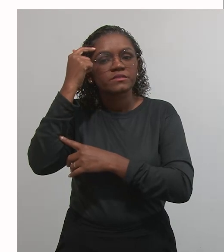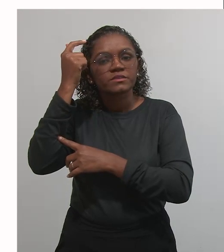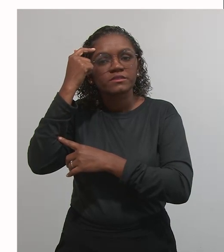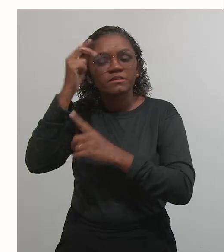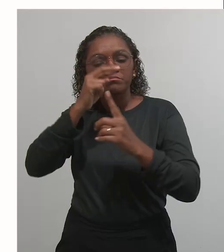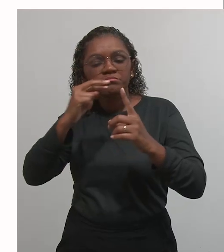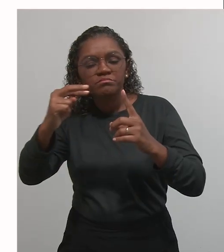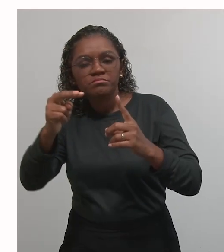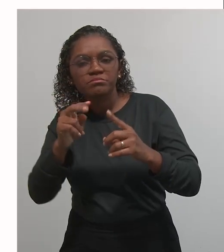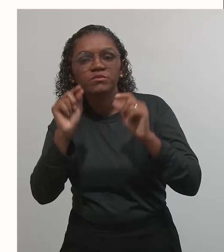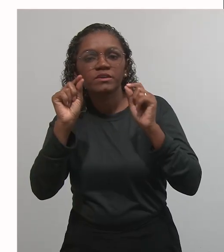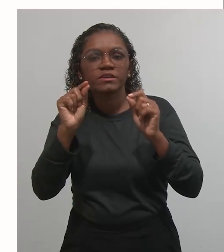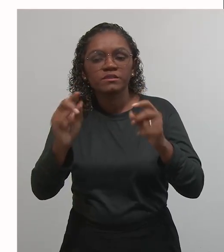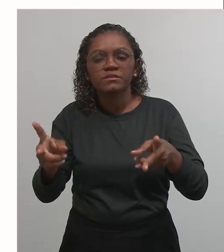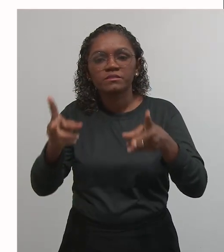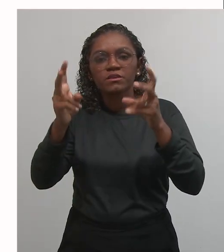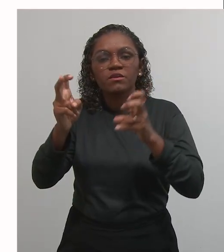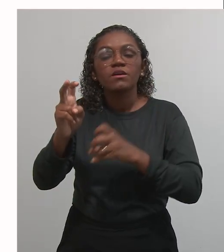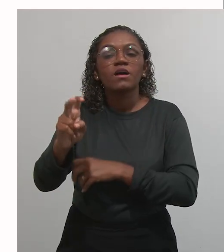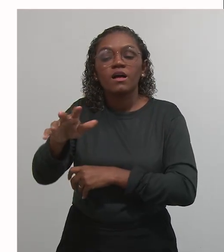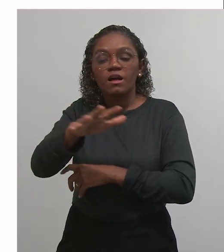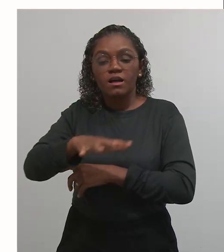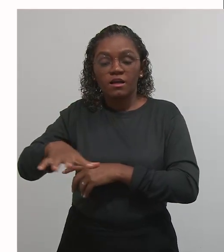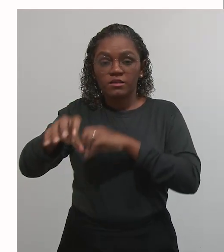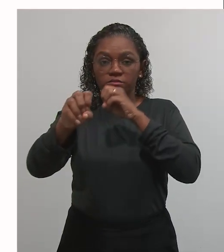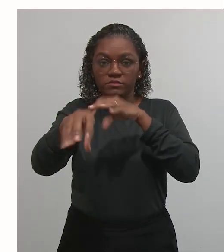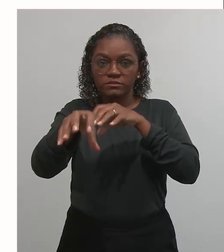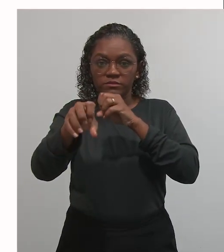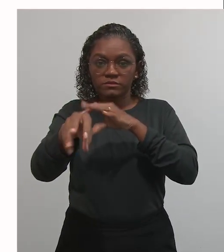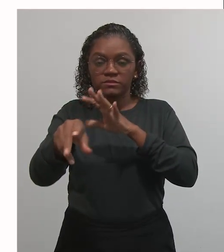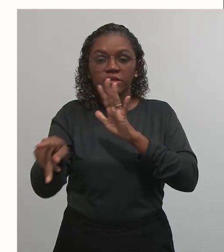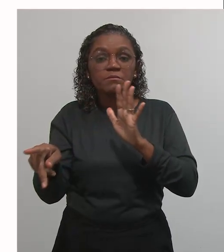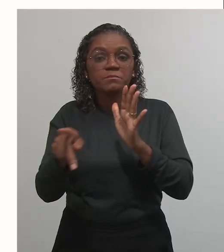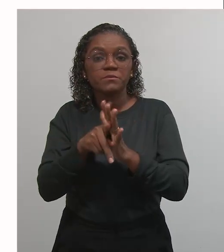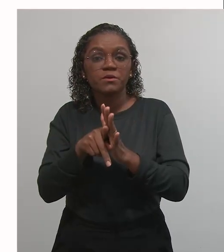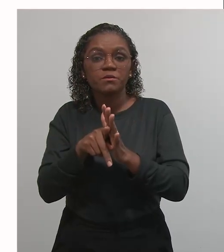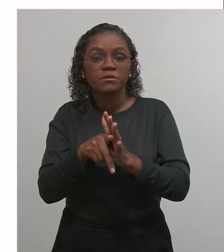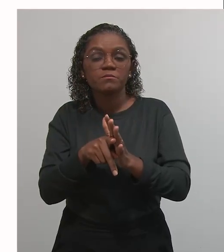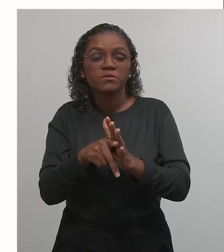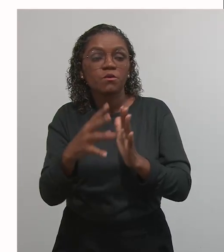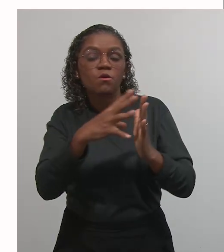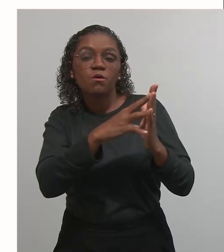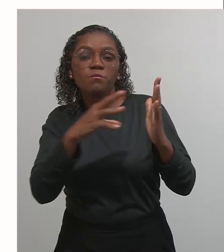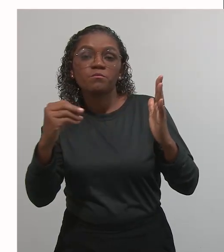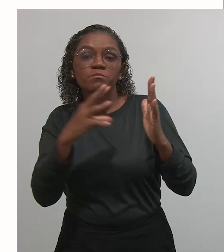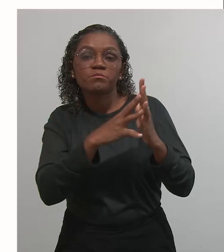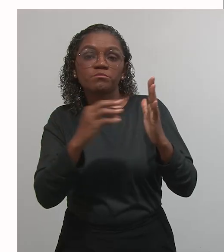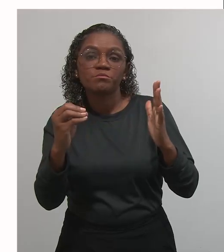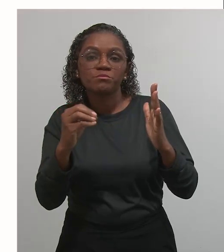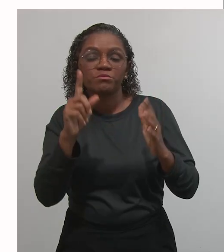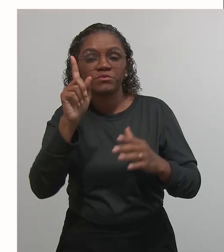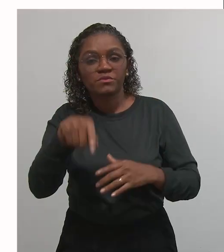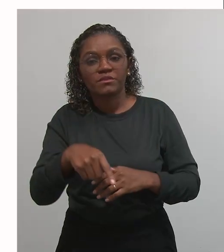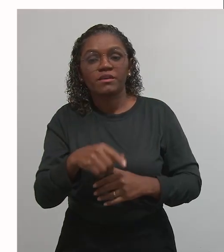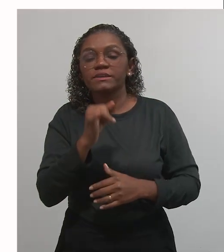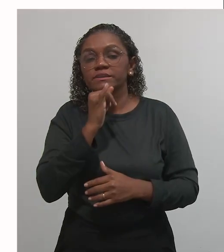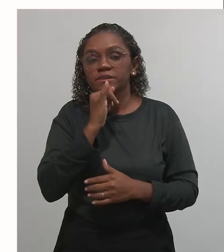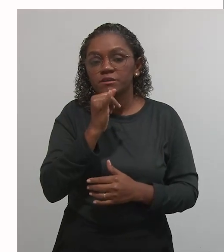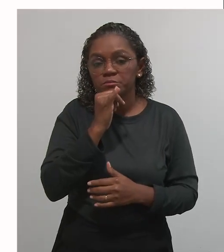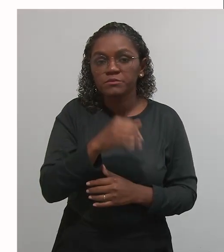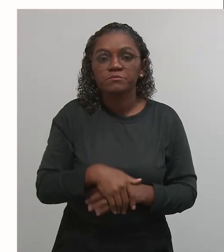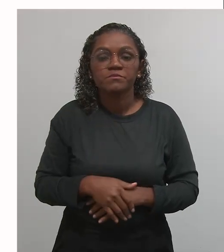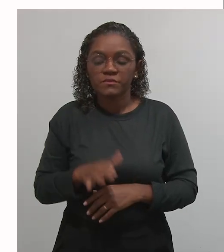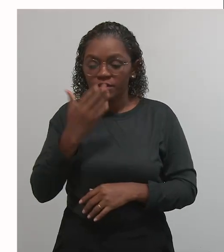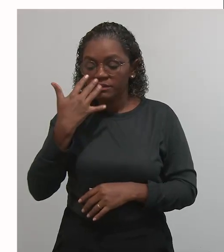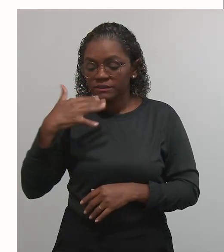Que linha é essa? A educação ela seria feita pela imitação da vida dos adultos. As crianças iriam imitar